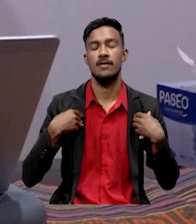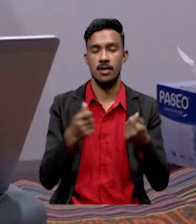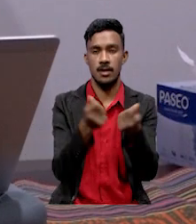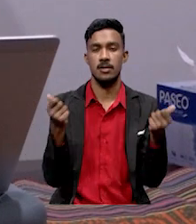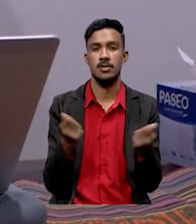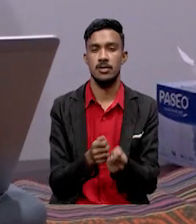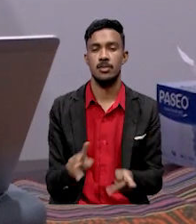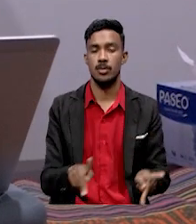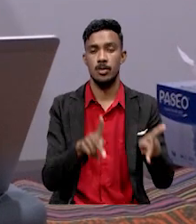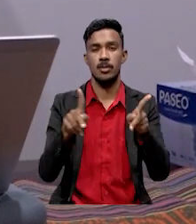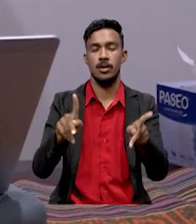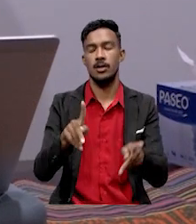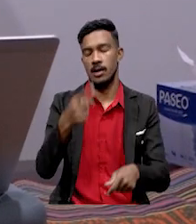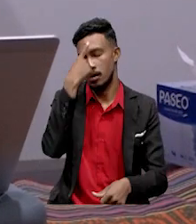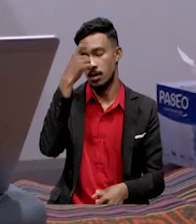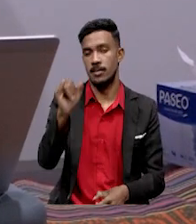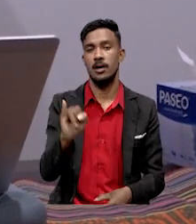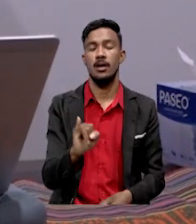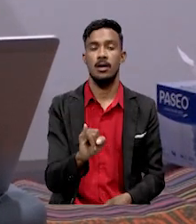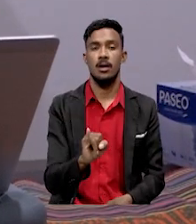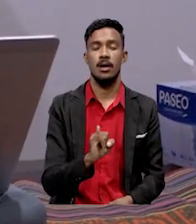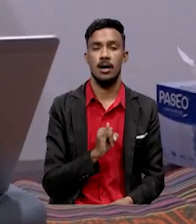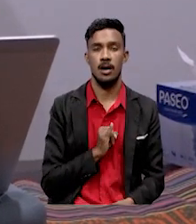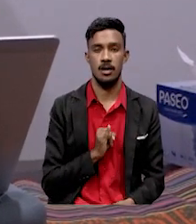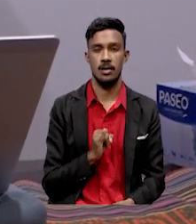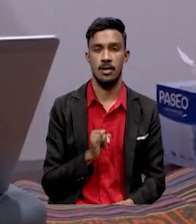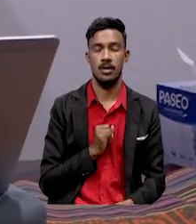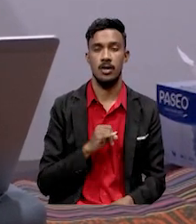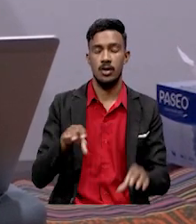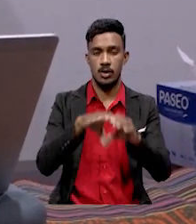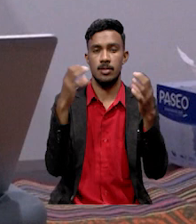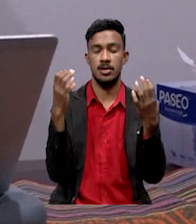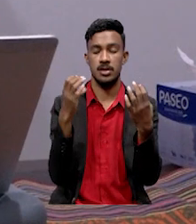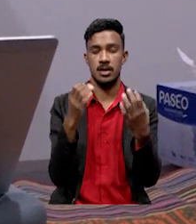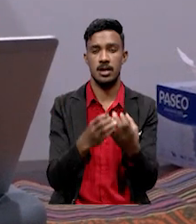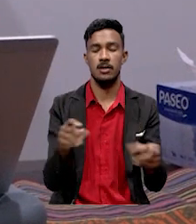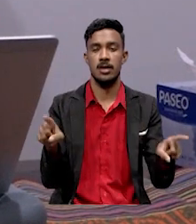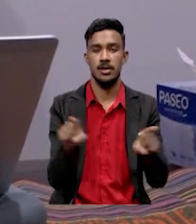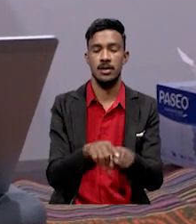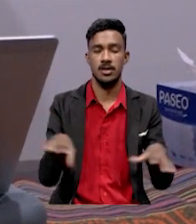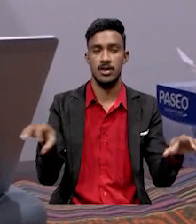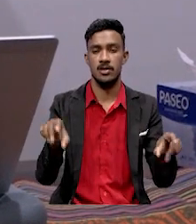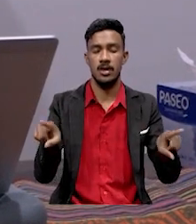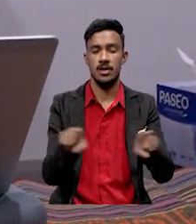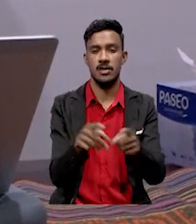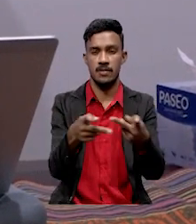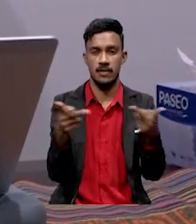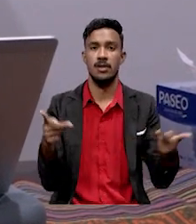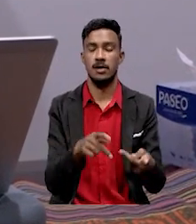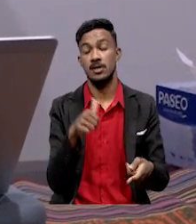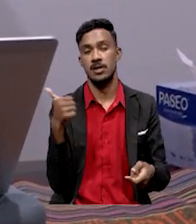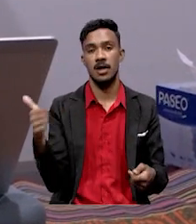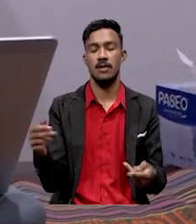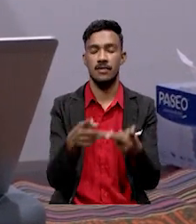pública nomos tamba hau komisario parcial então hamos halo servisu ia faten seluk